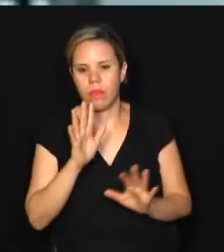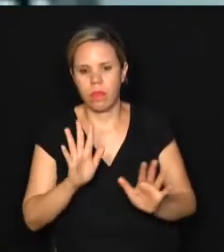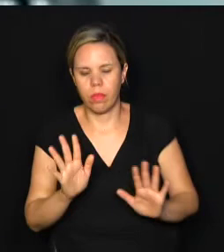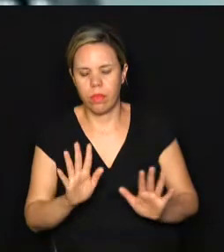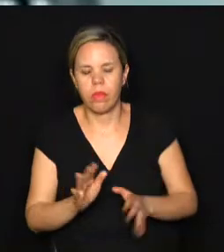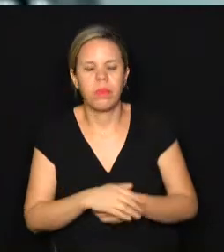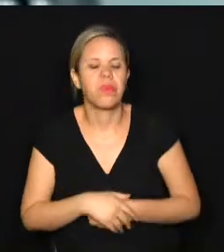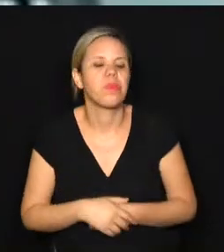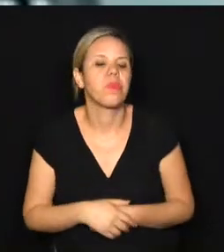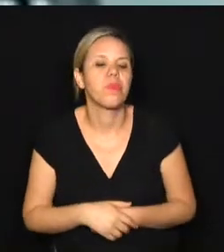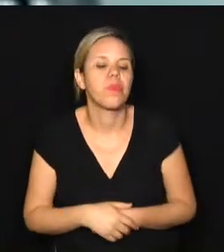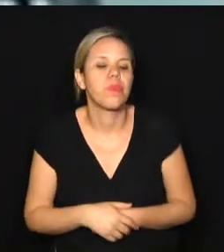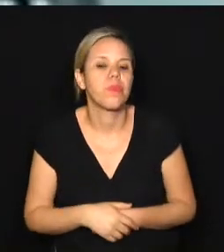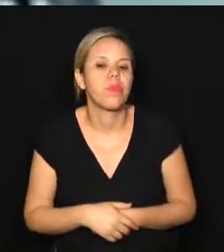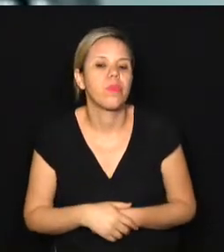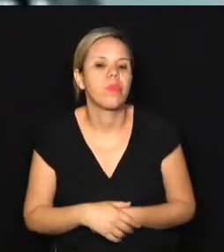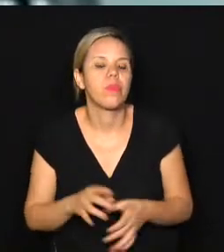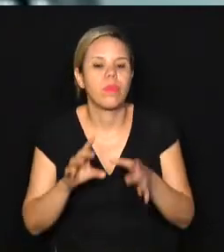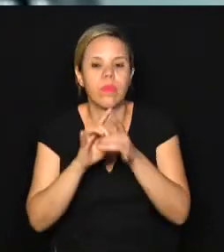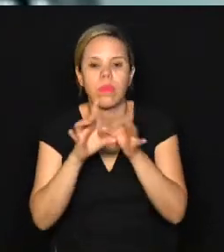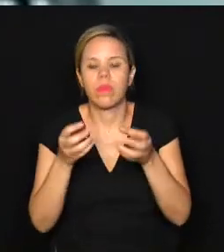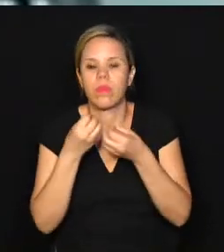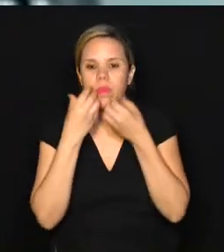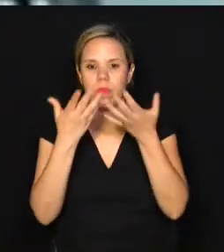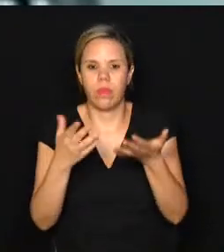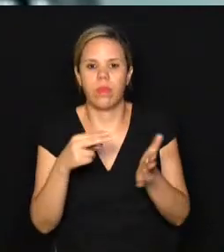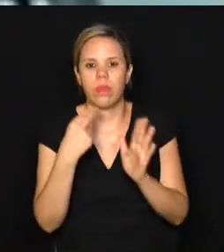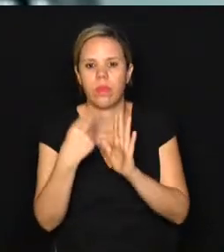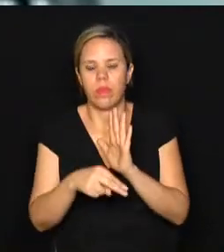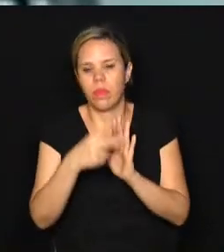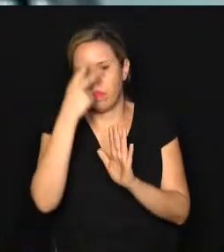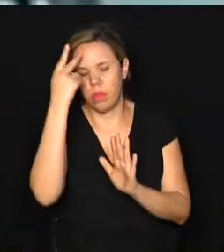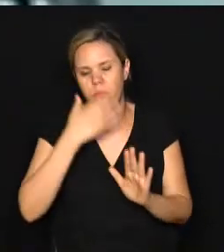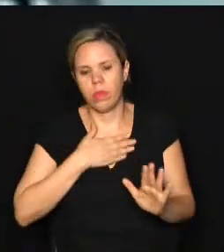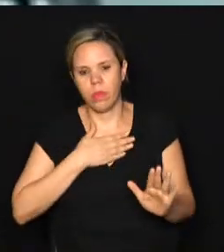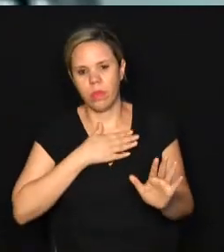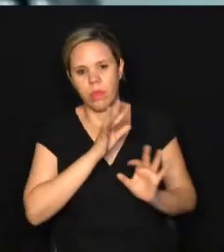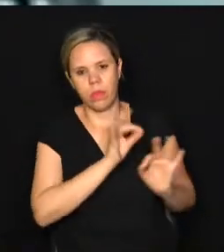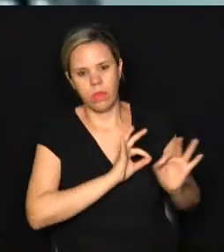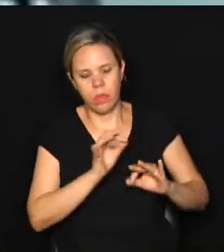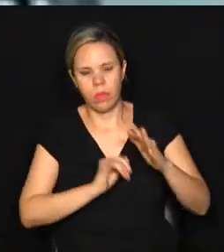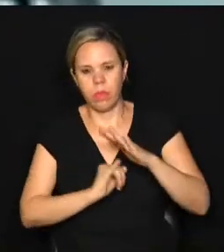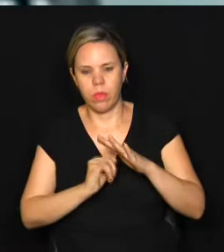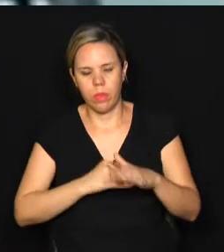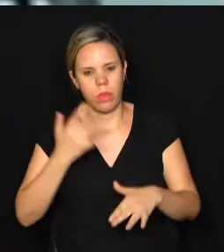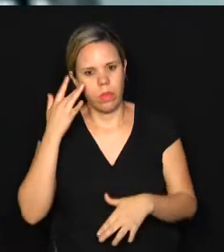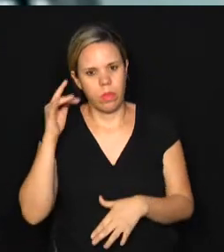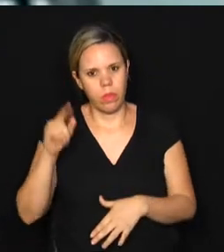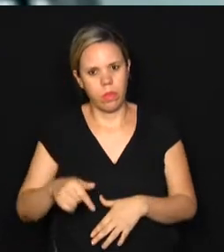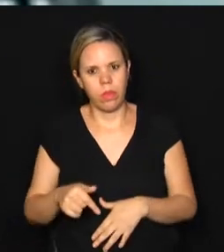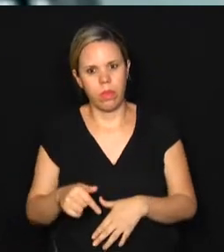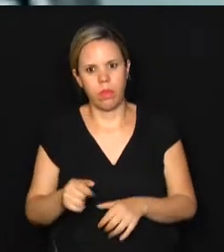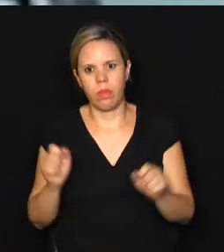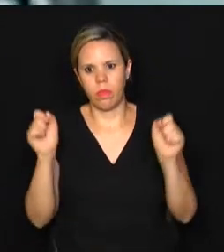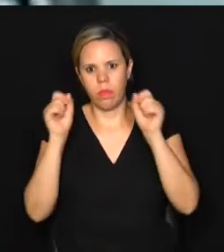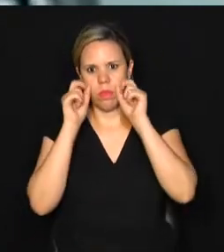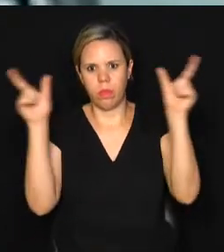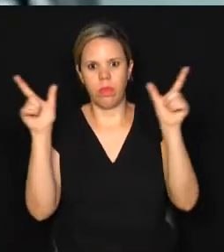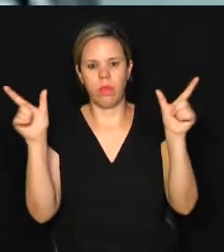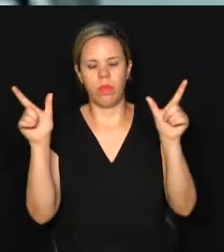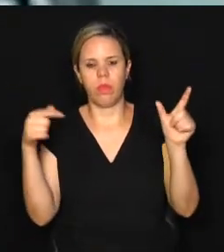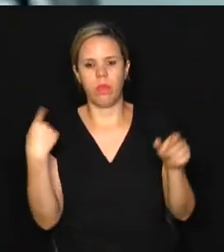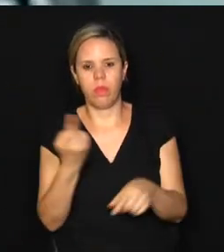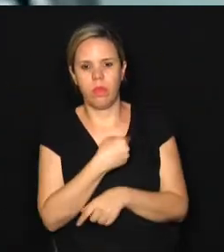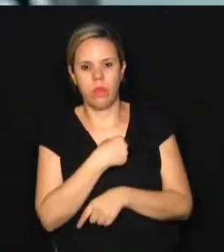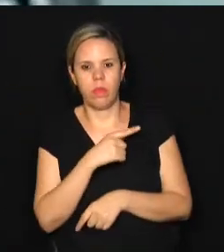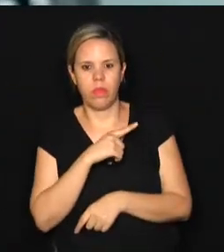Mas eu queria deixar aqui um depoimento em nome da minha organização, que eu considero isso um escândalo. A gente